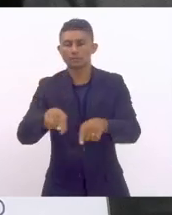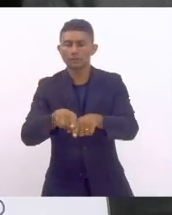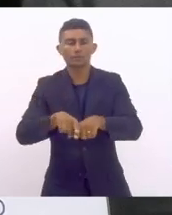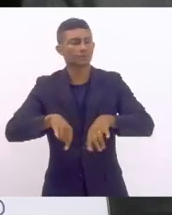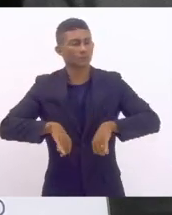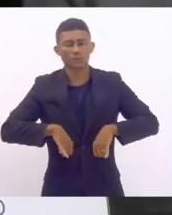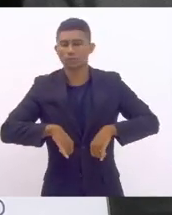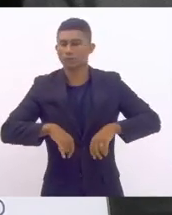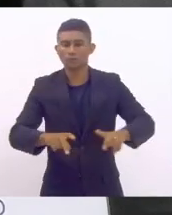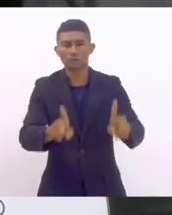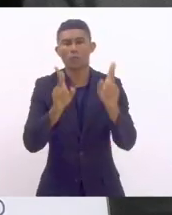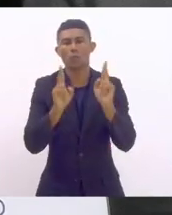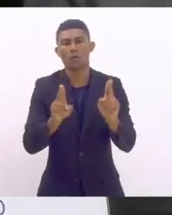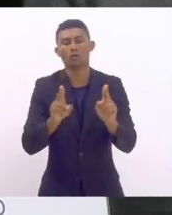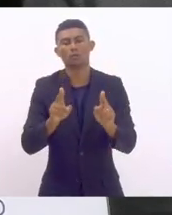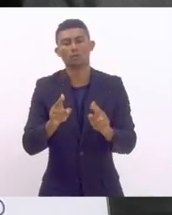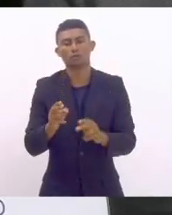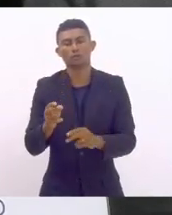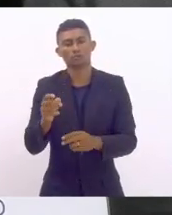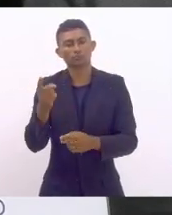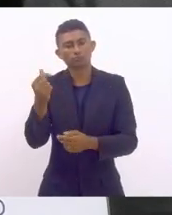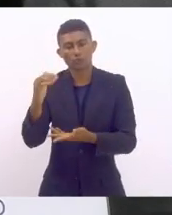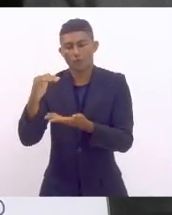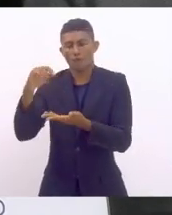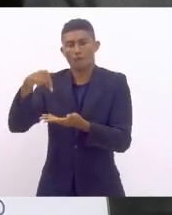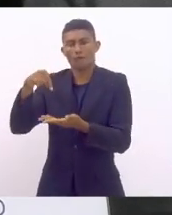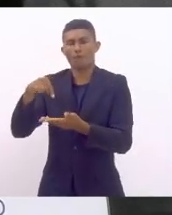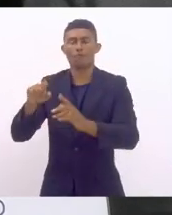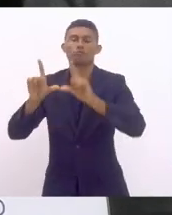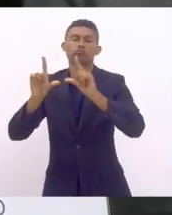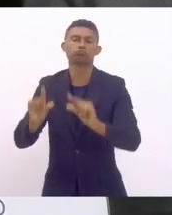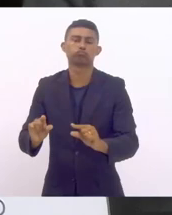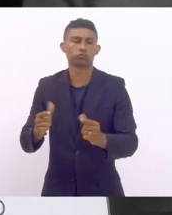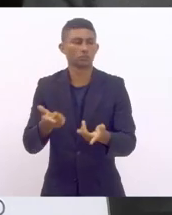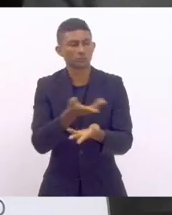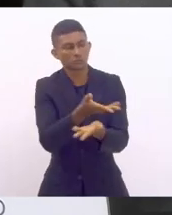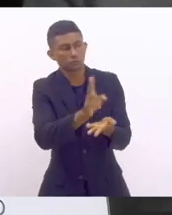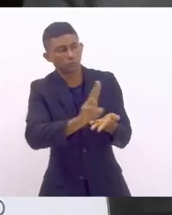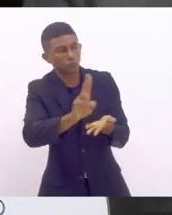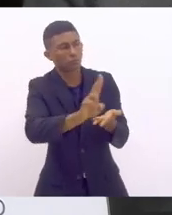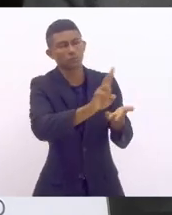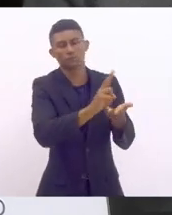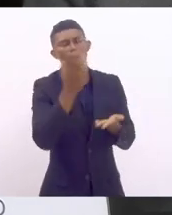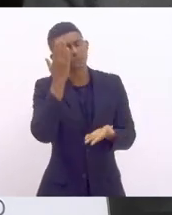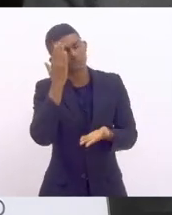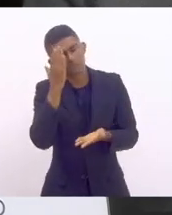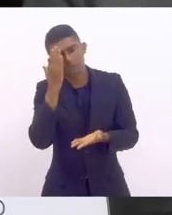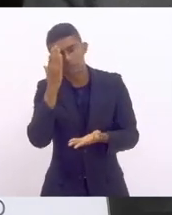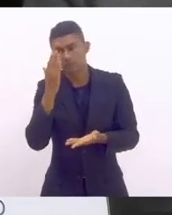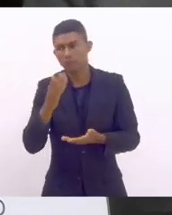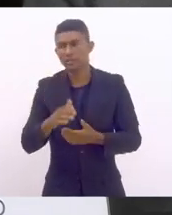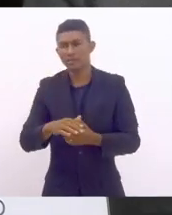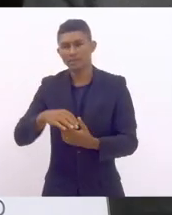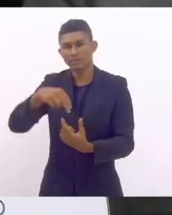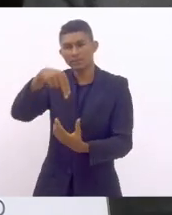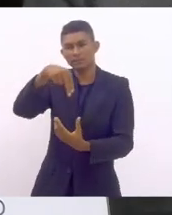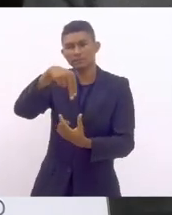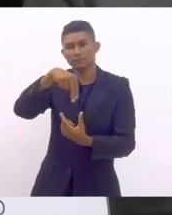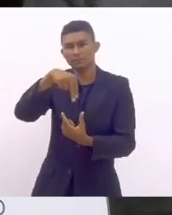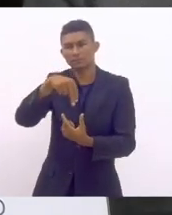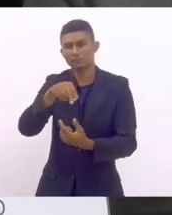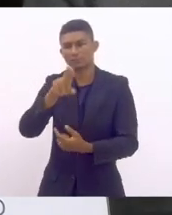cortes os mesmos problemas que as demais universidades embora ela menor né A Pequena Notável